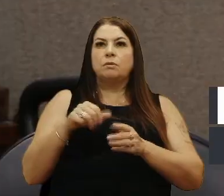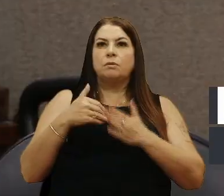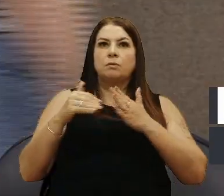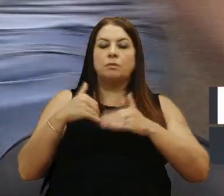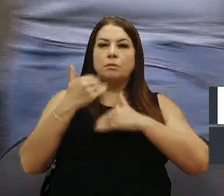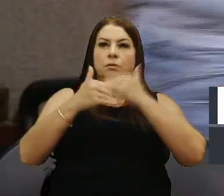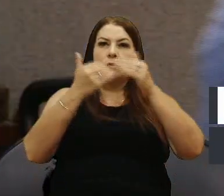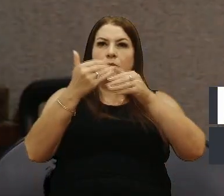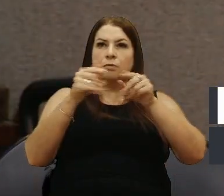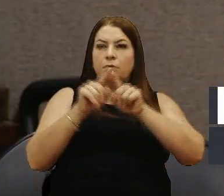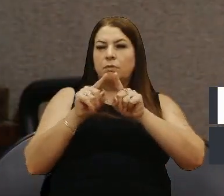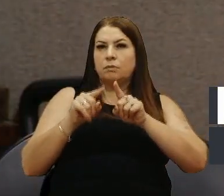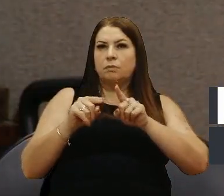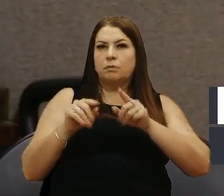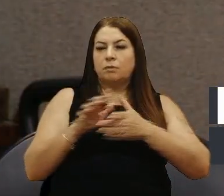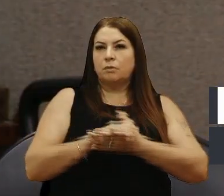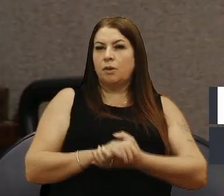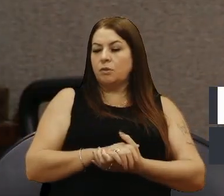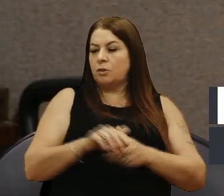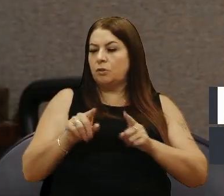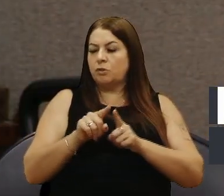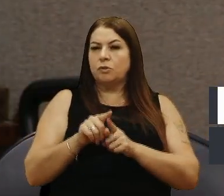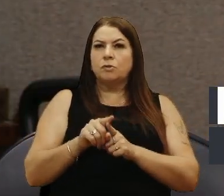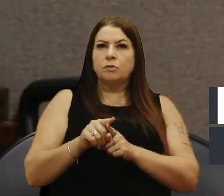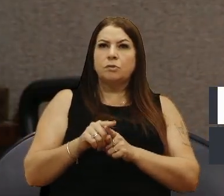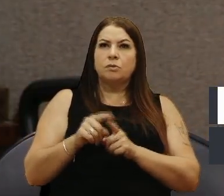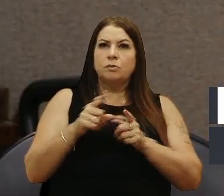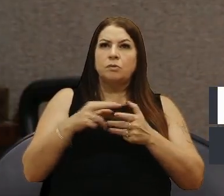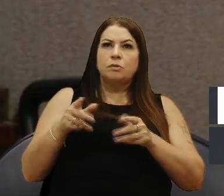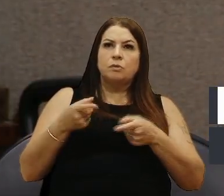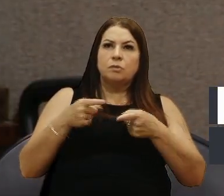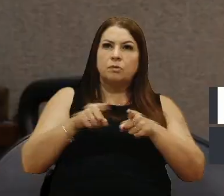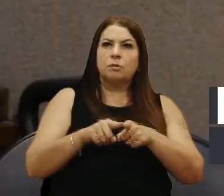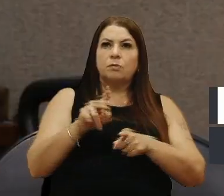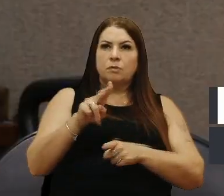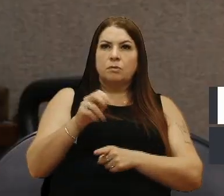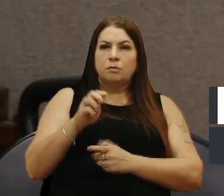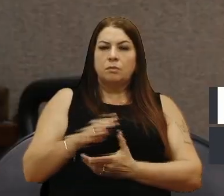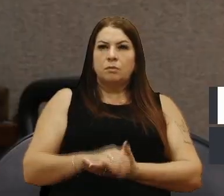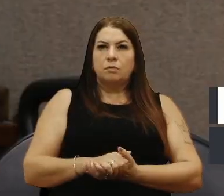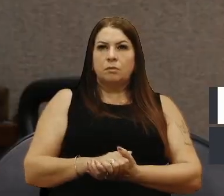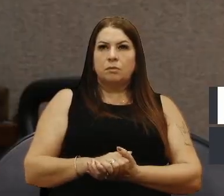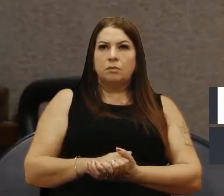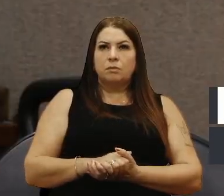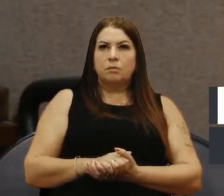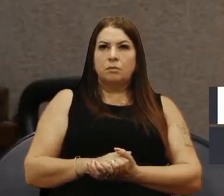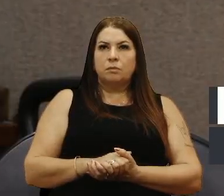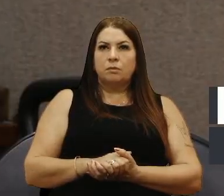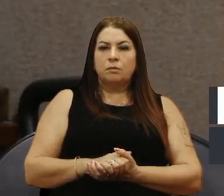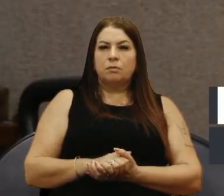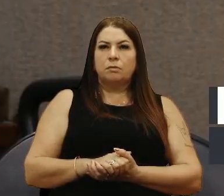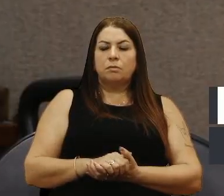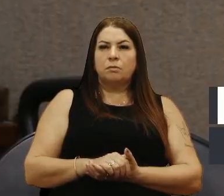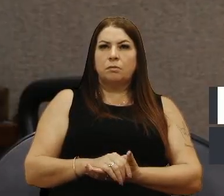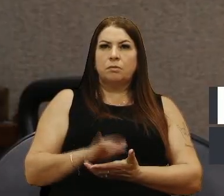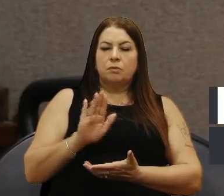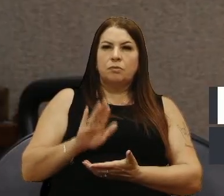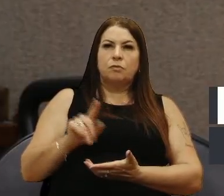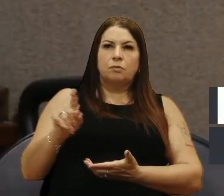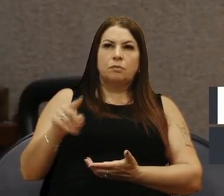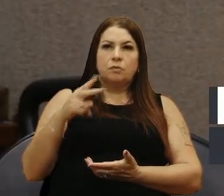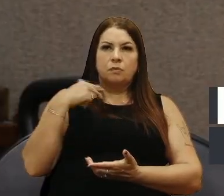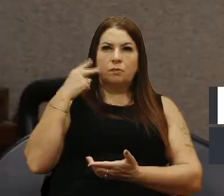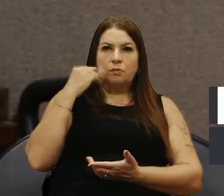desenvolvemos várias atividades nessa cidade em parceria com a UAB. Inclusive, deixamos, vereador